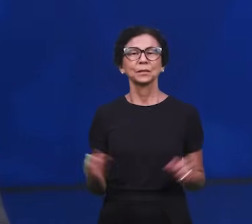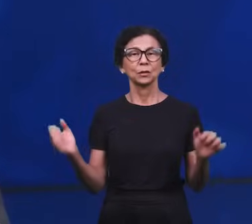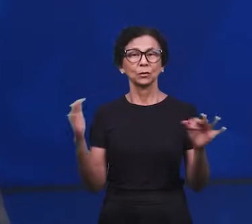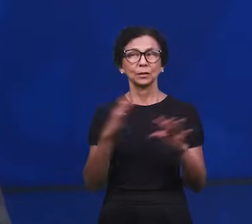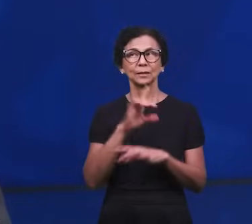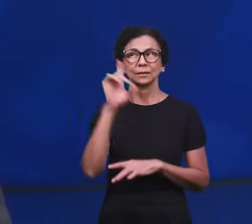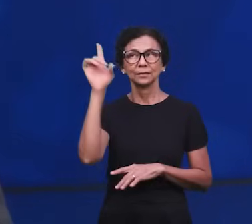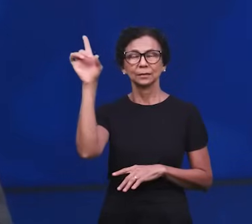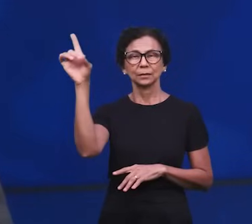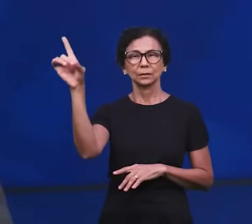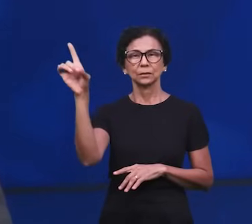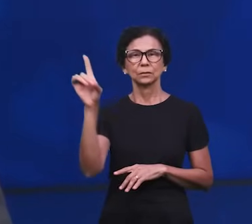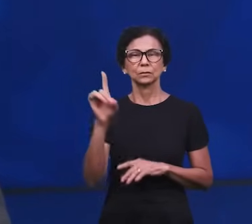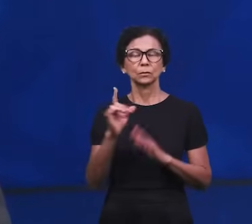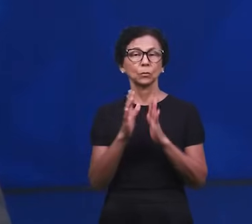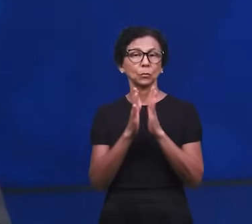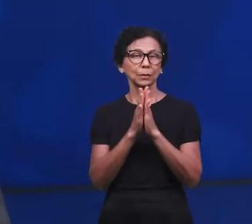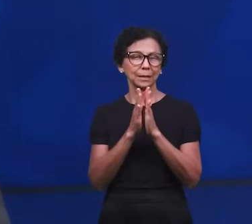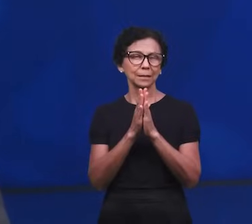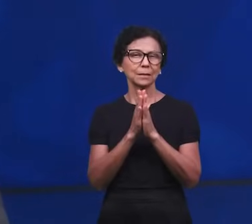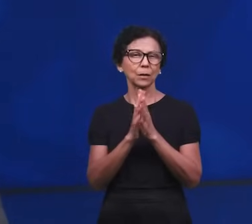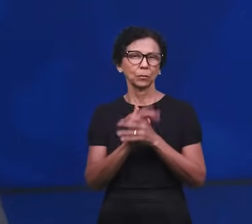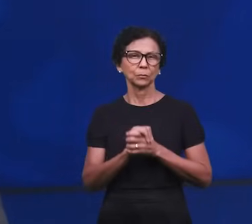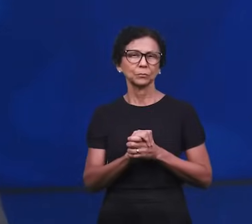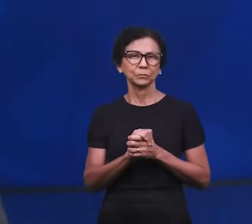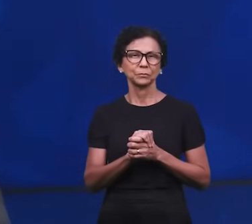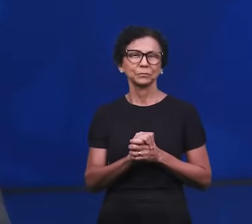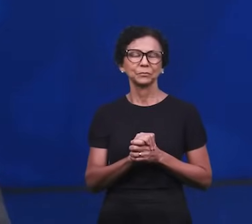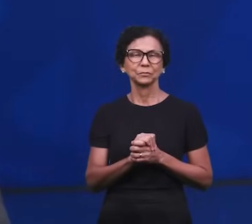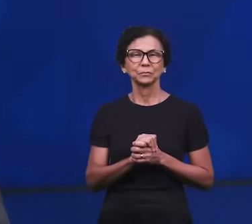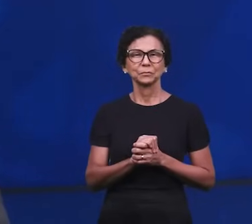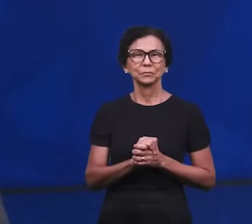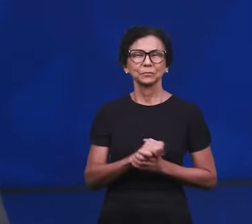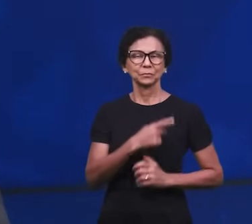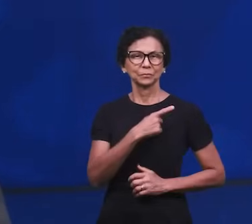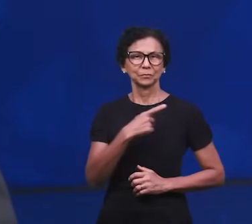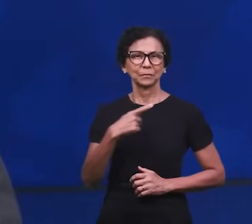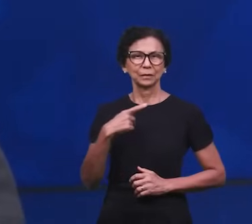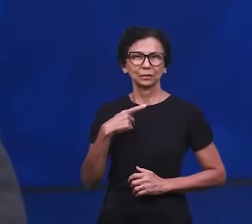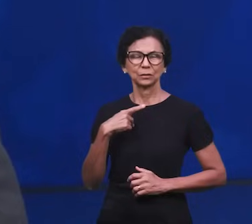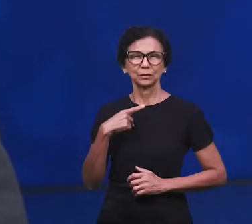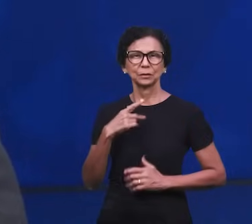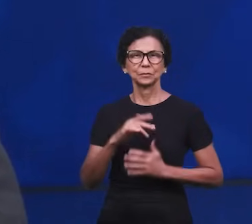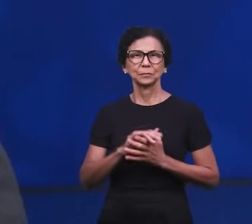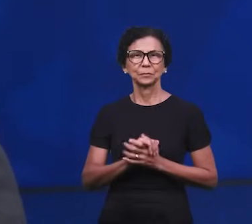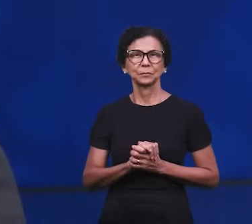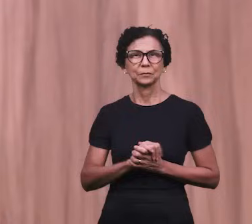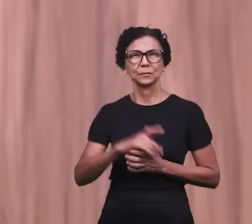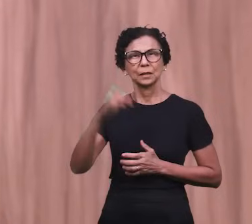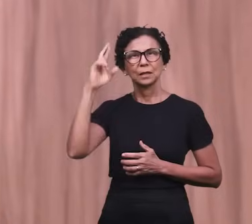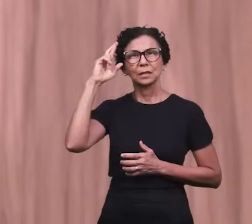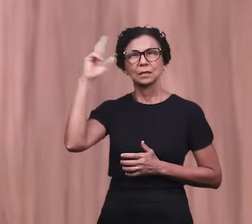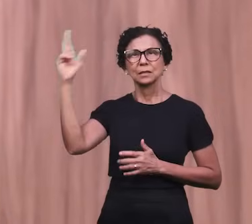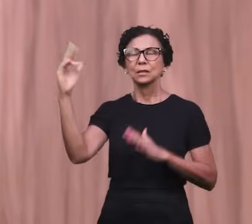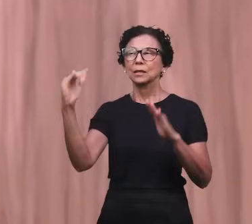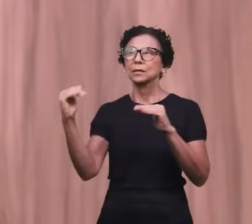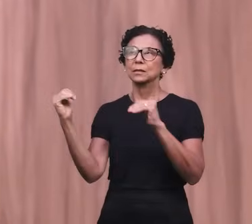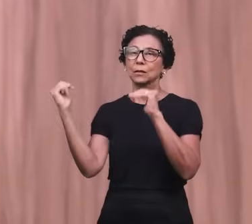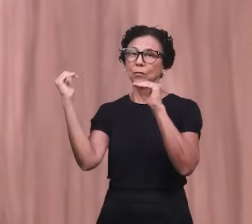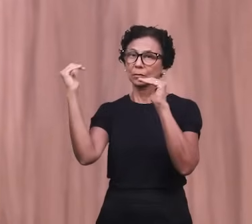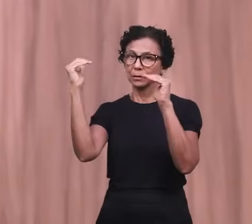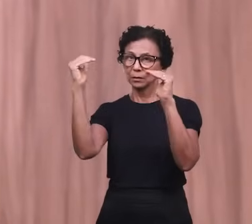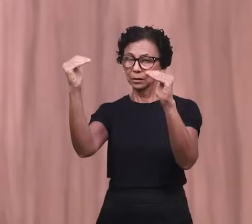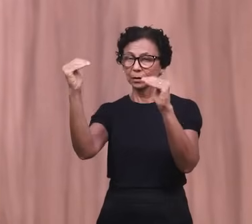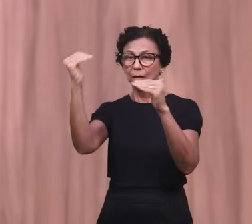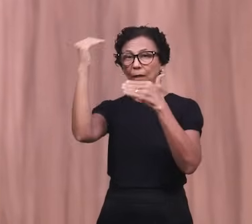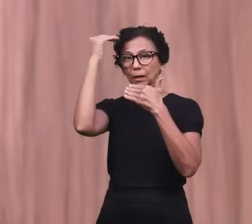Glória a Deus. Agora teremos uma oração de glorificação ao nosso Senhor por um dos nossos pastores. Te louvamos, meu